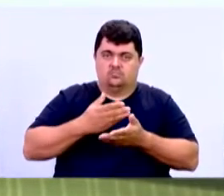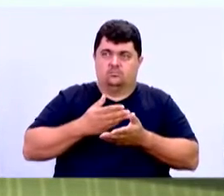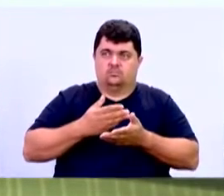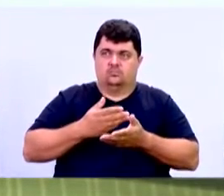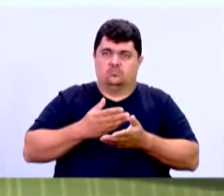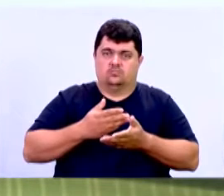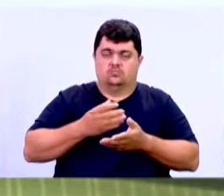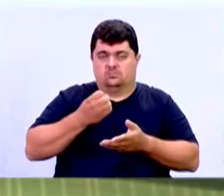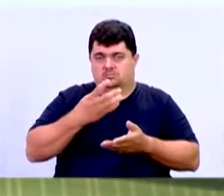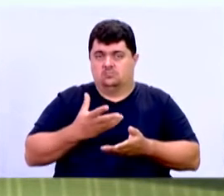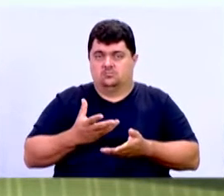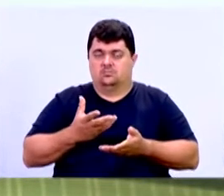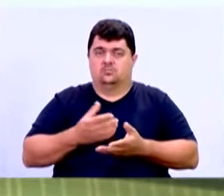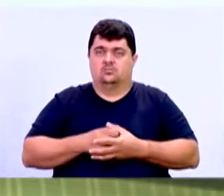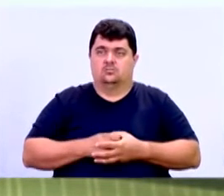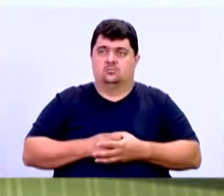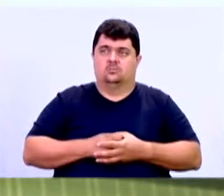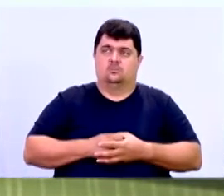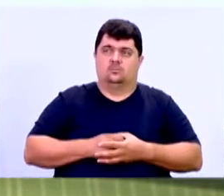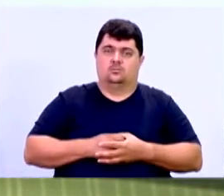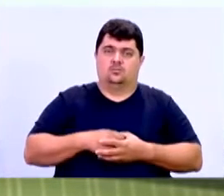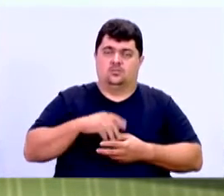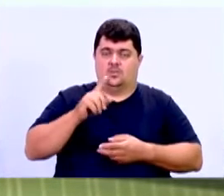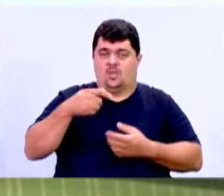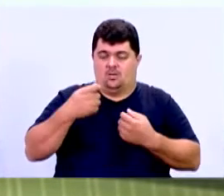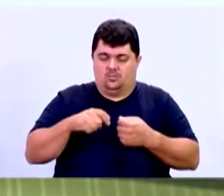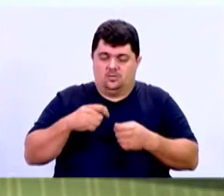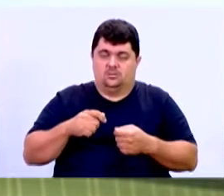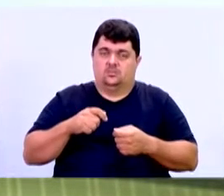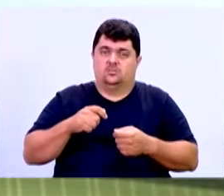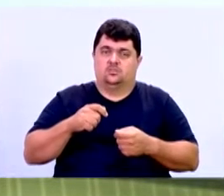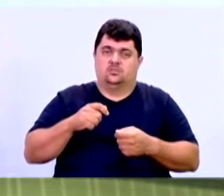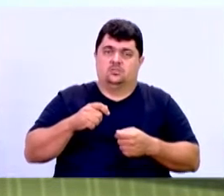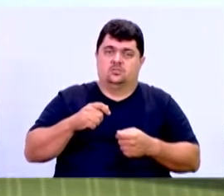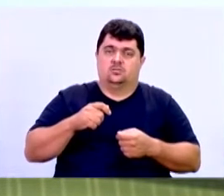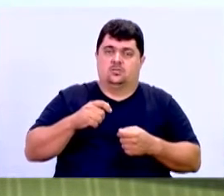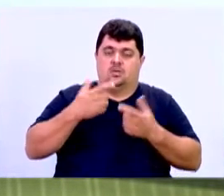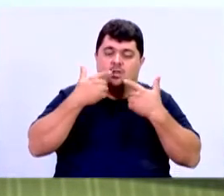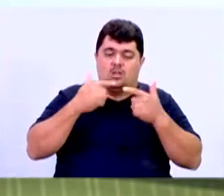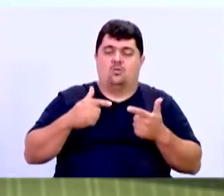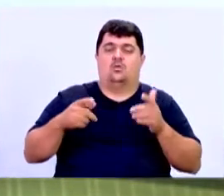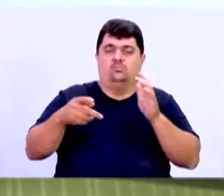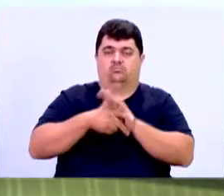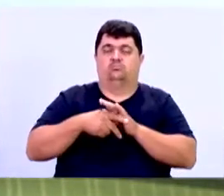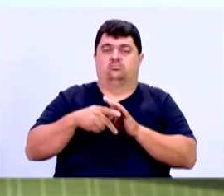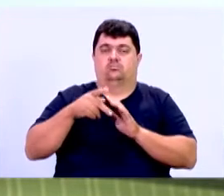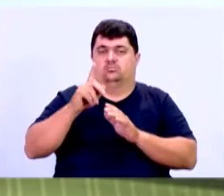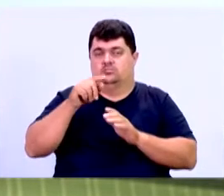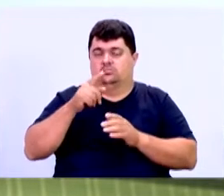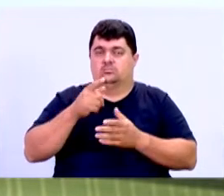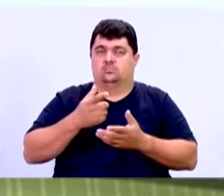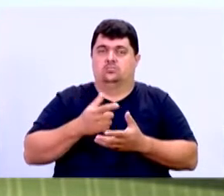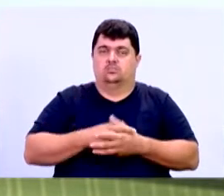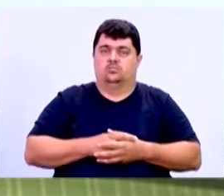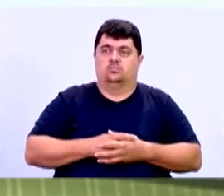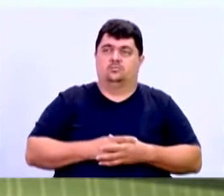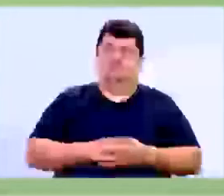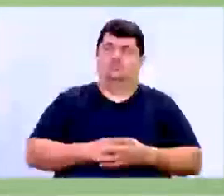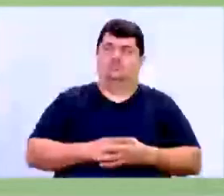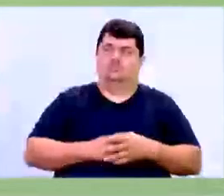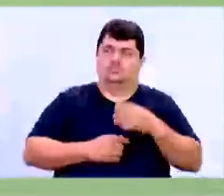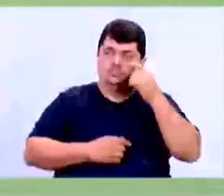o nosso website funcional, é o que a gente precisa. Precisa de uma linguagem de programação, que é o nosso foco daqui em